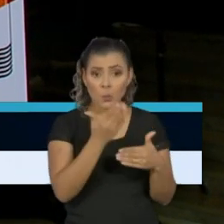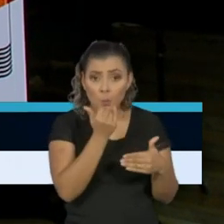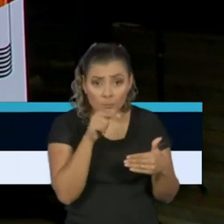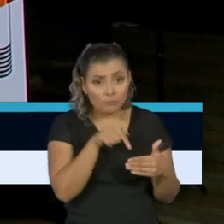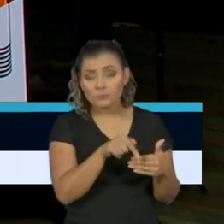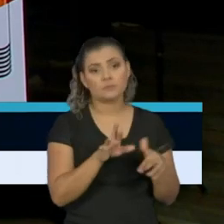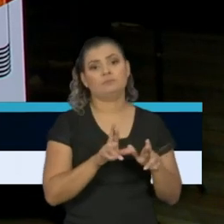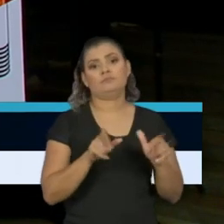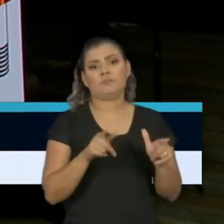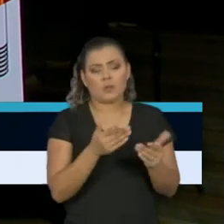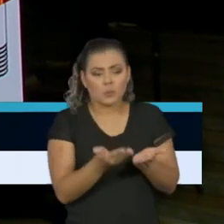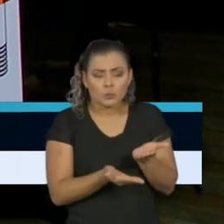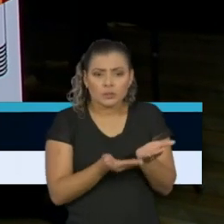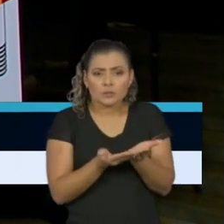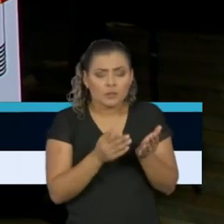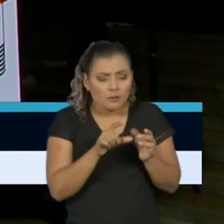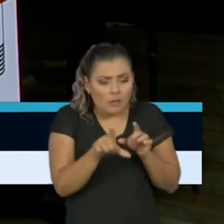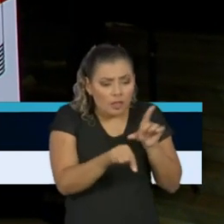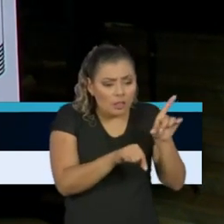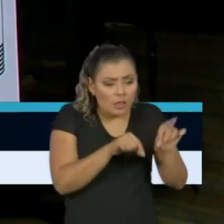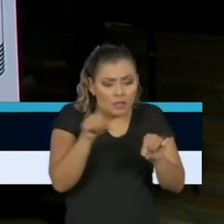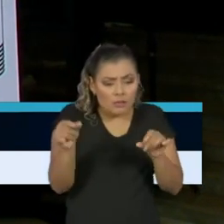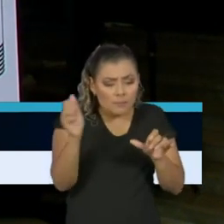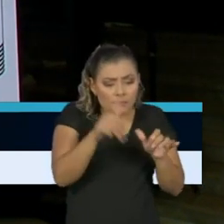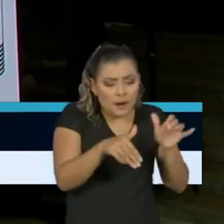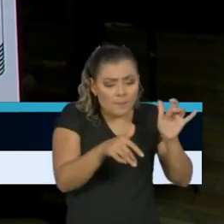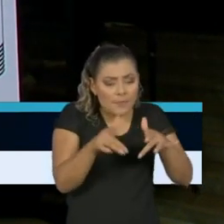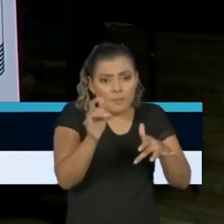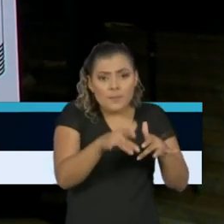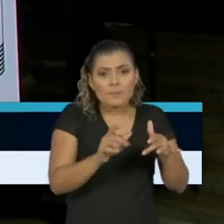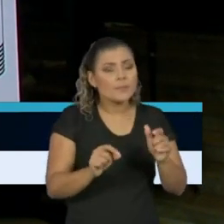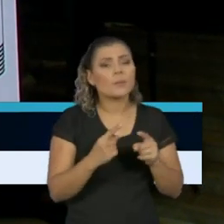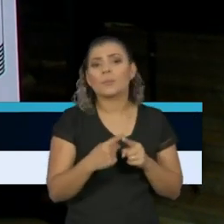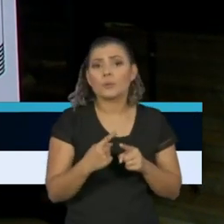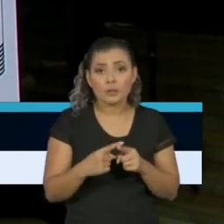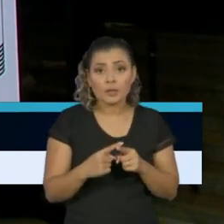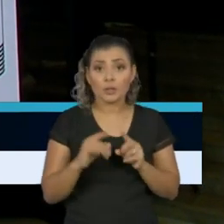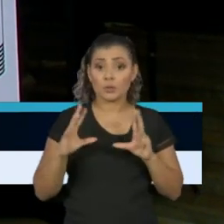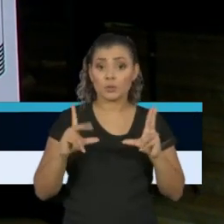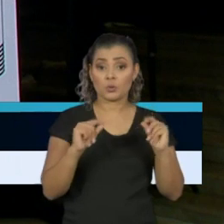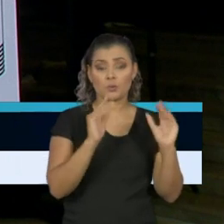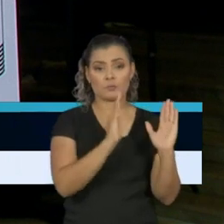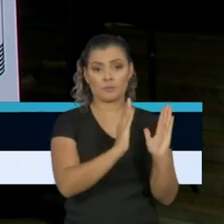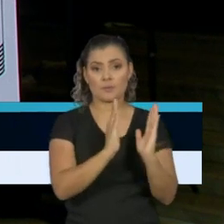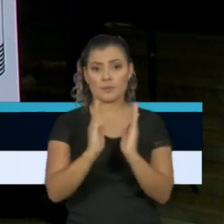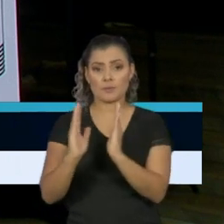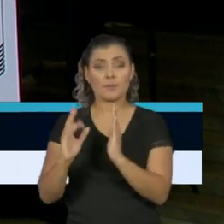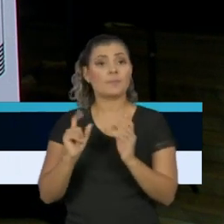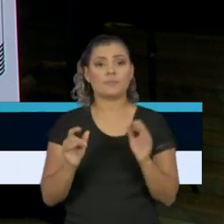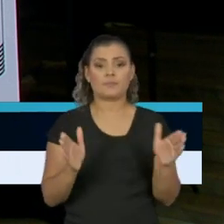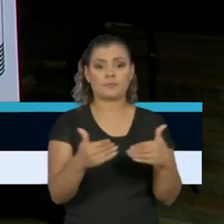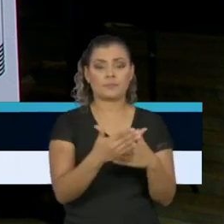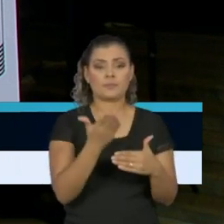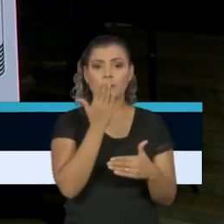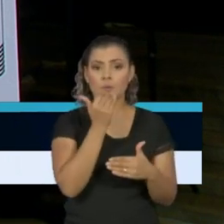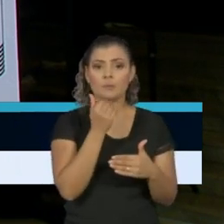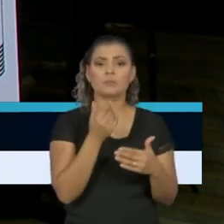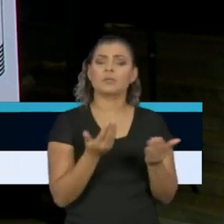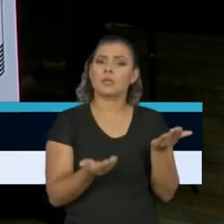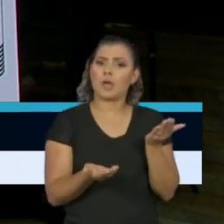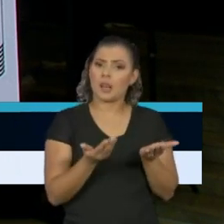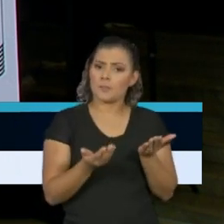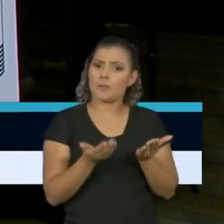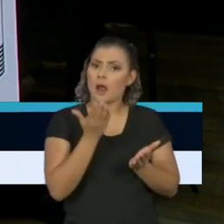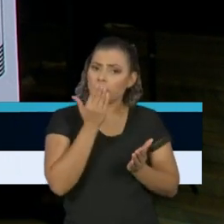com muitos cuidados na elaboração. Na base de todo o programa, uma cesta extremamente